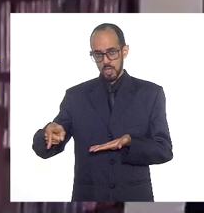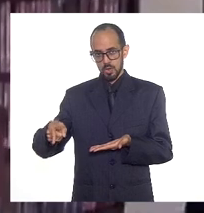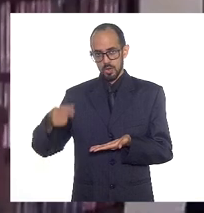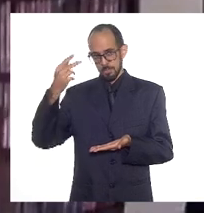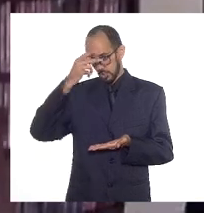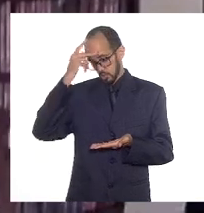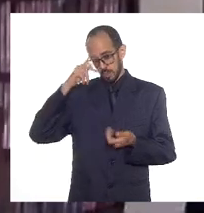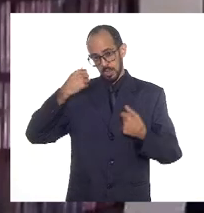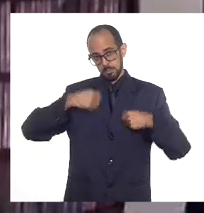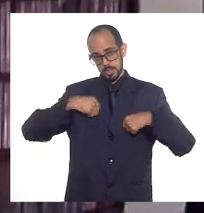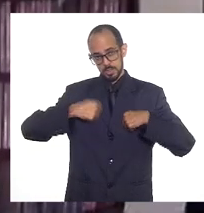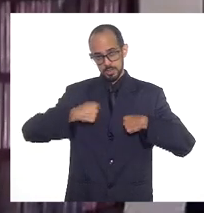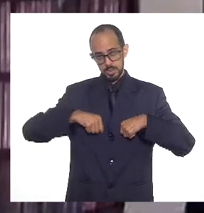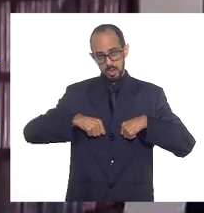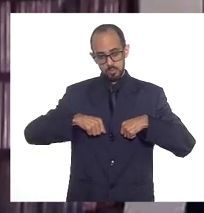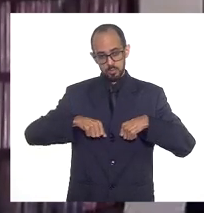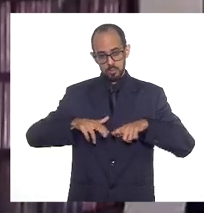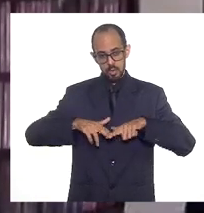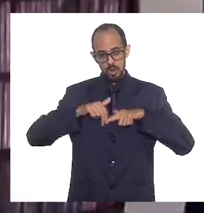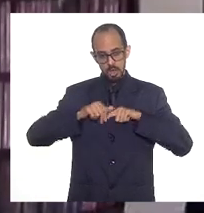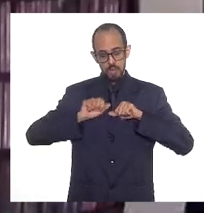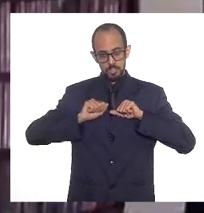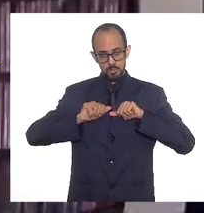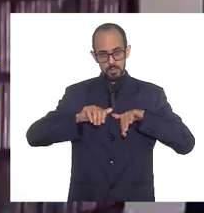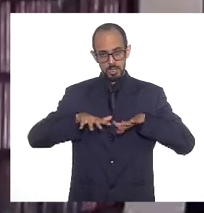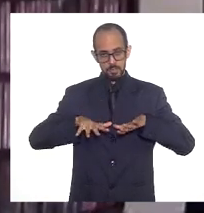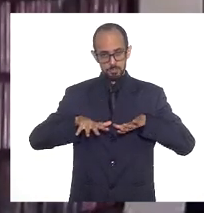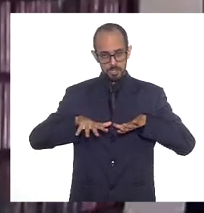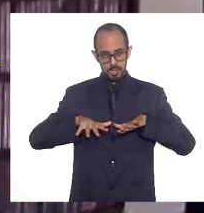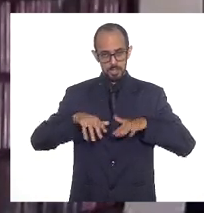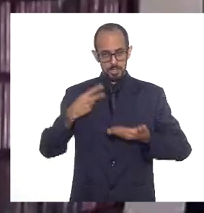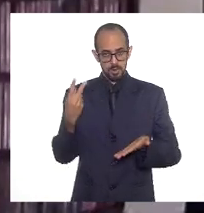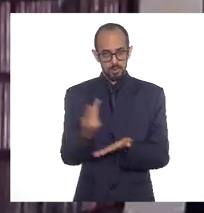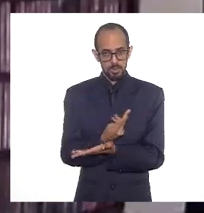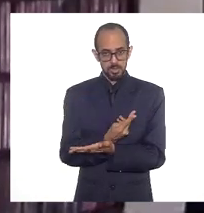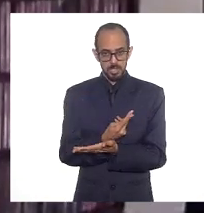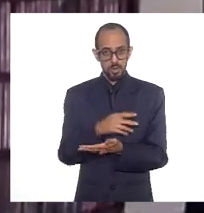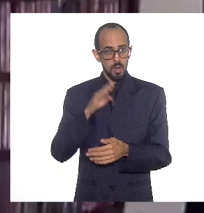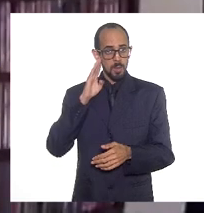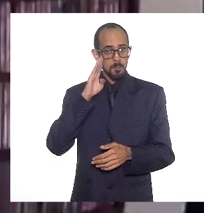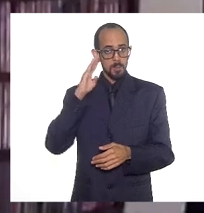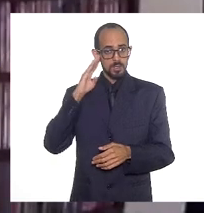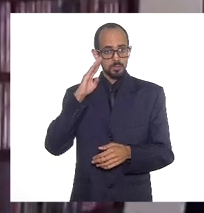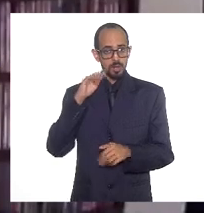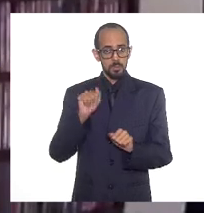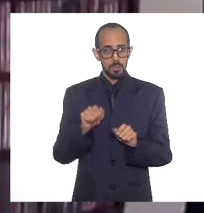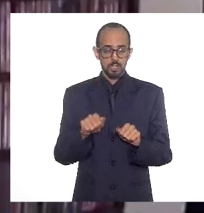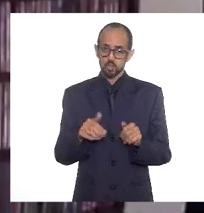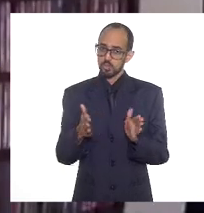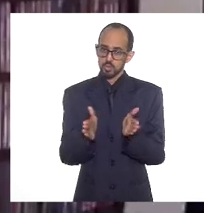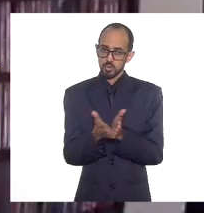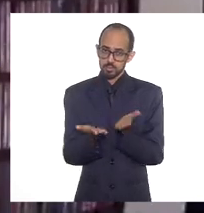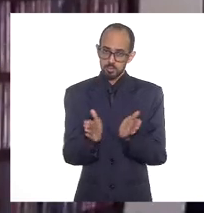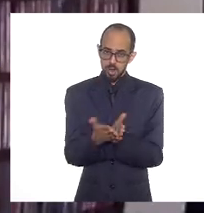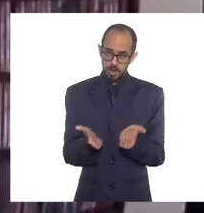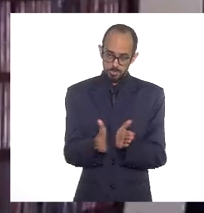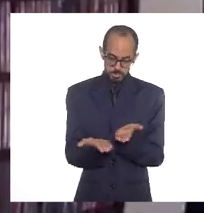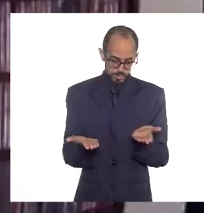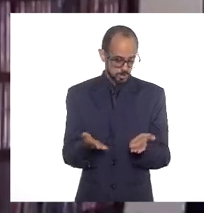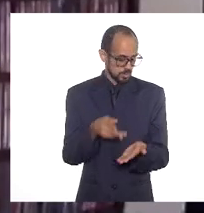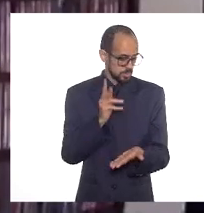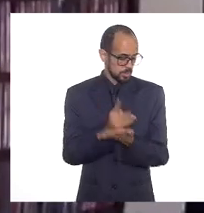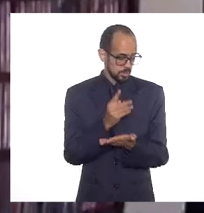conta da pandemia, essa desgraça que assola aí, principalmente a classe que sempre foi